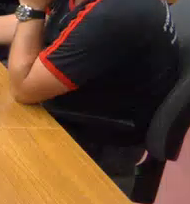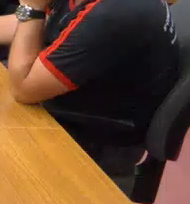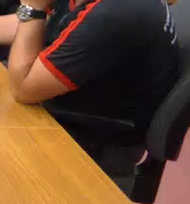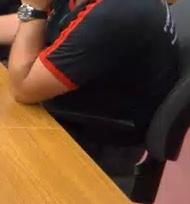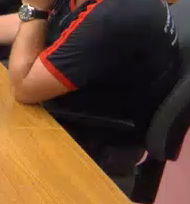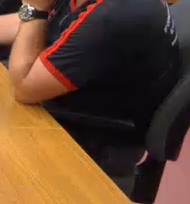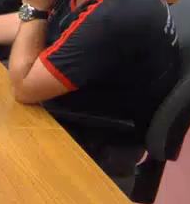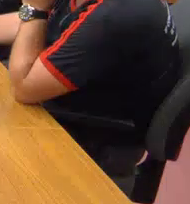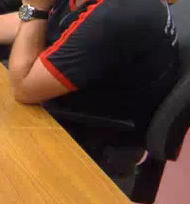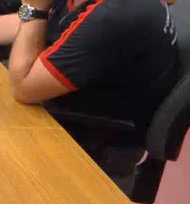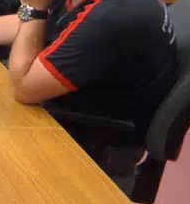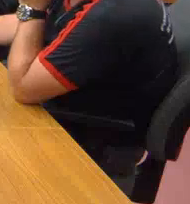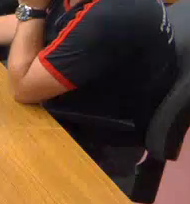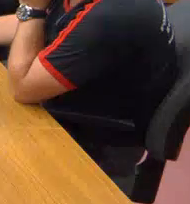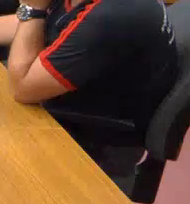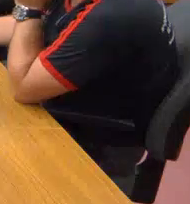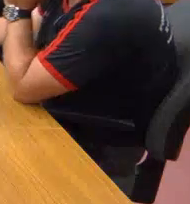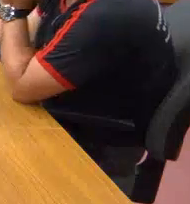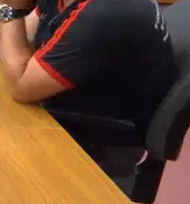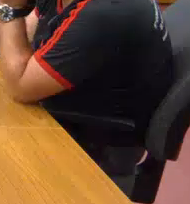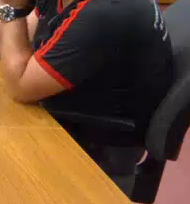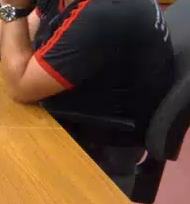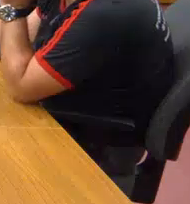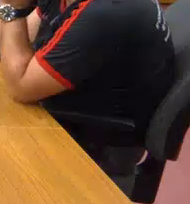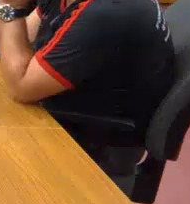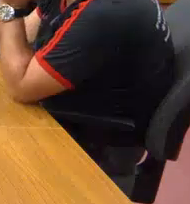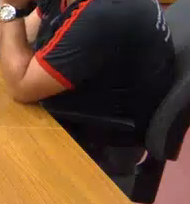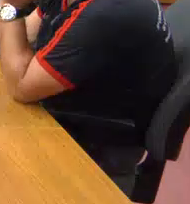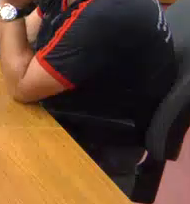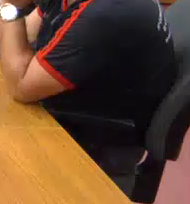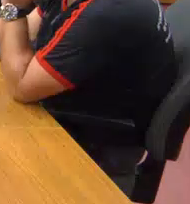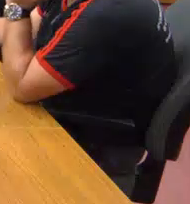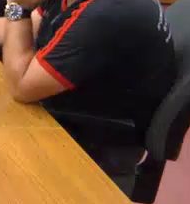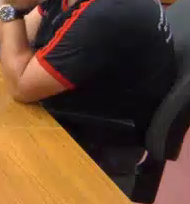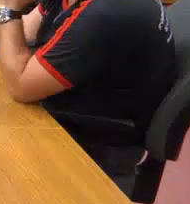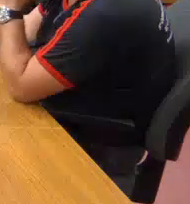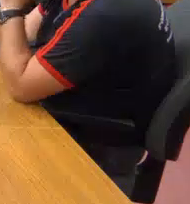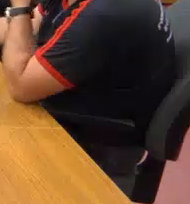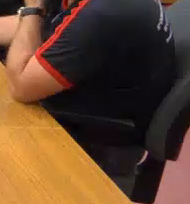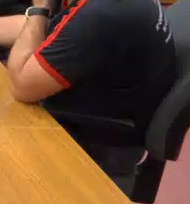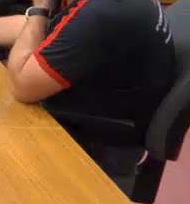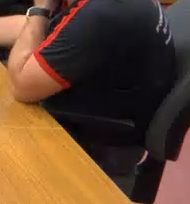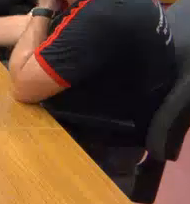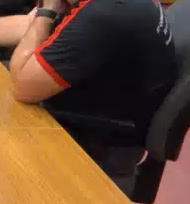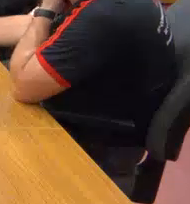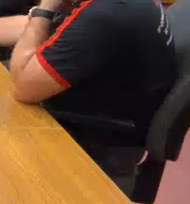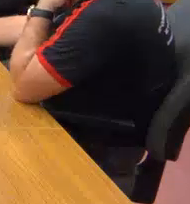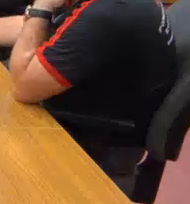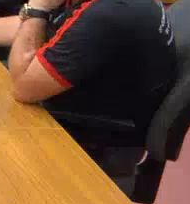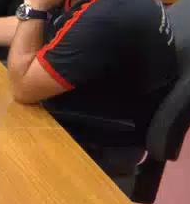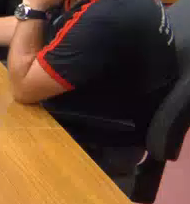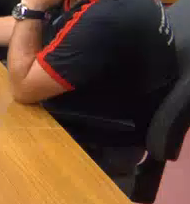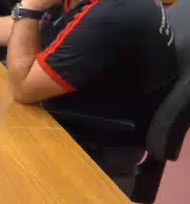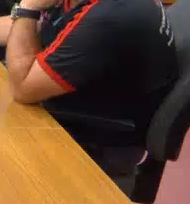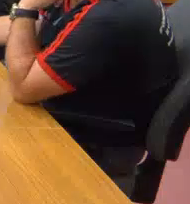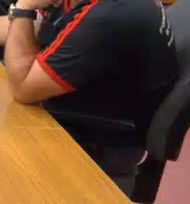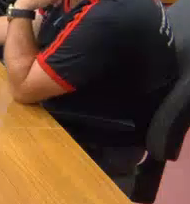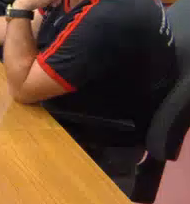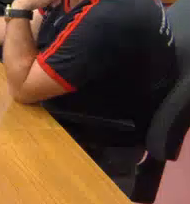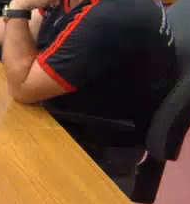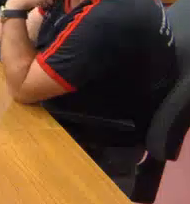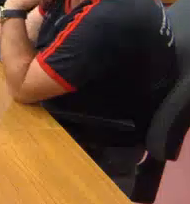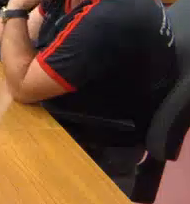bom dia a todos e a todos né com grande satisfação que eu me encontro aqui